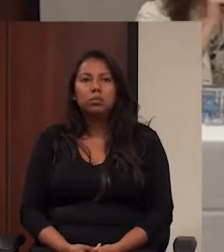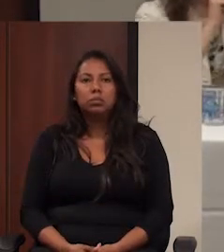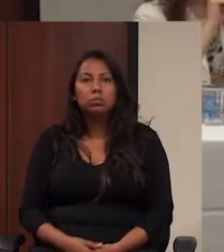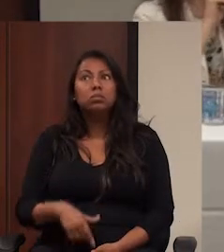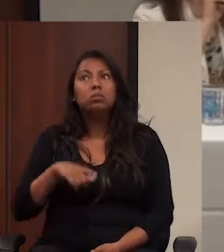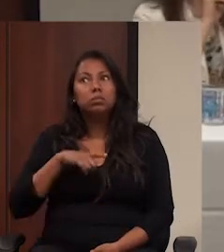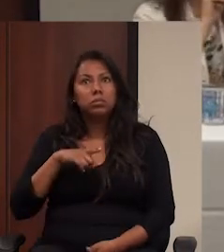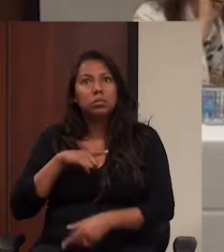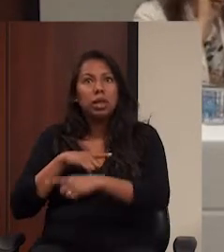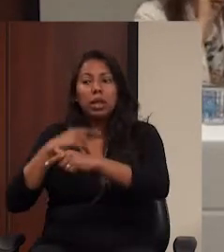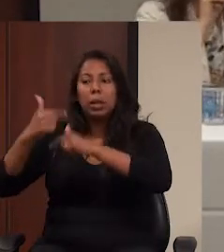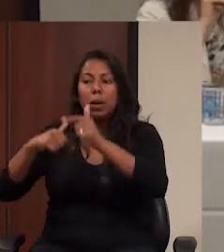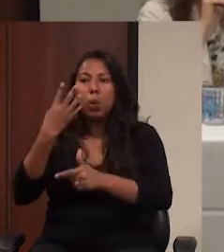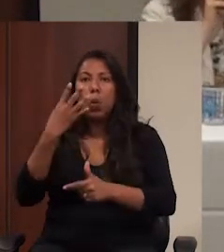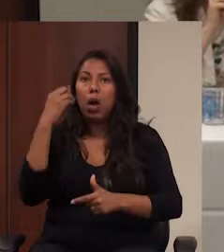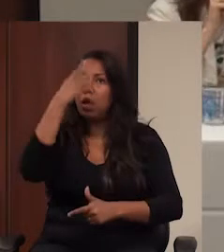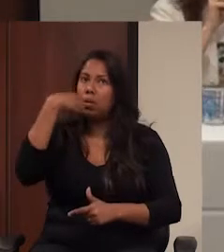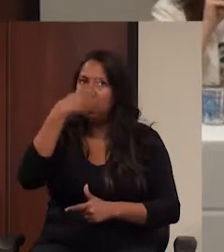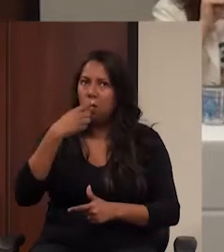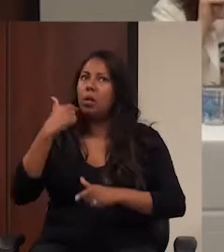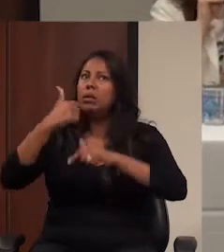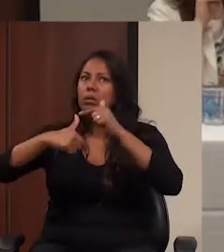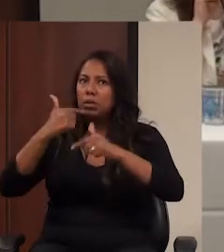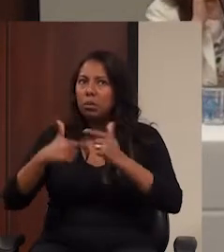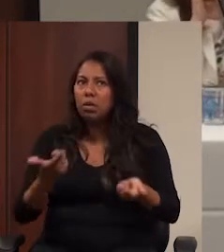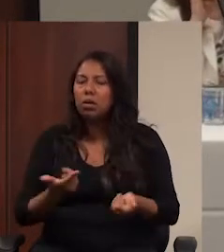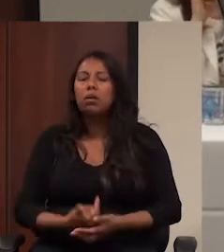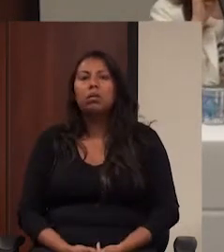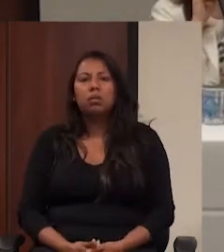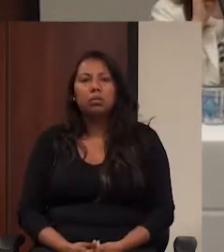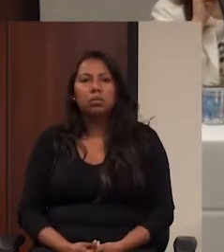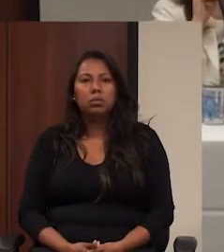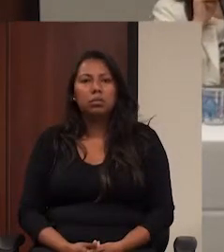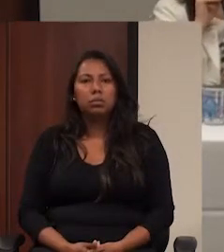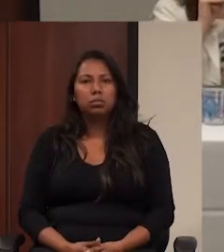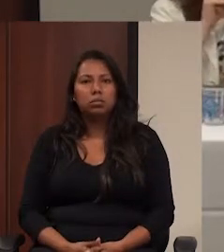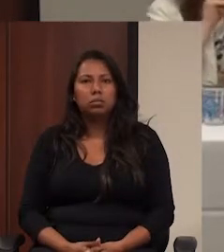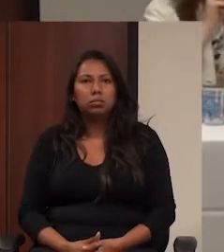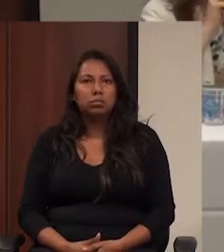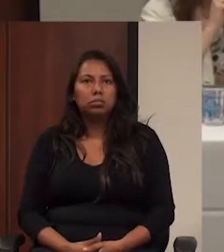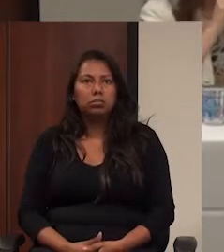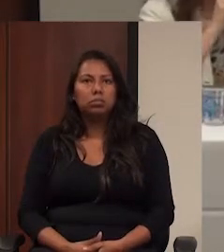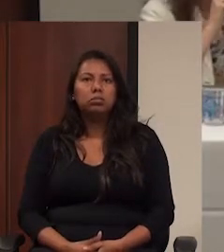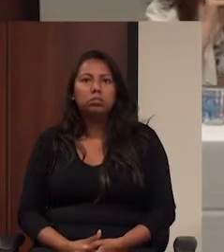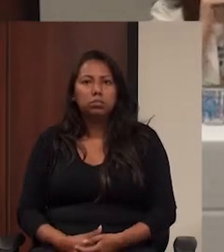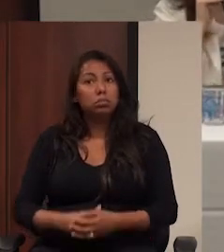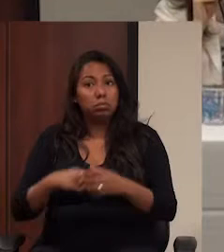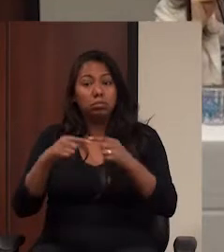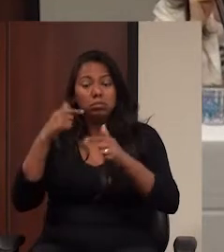de 40 horas semanais, então é o trabalho deles, não é que eles fazem isso nas horas vagas, é uma